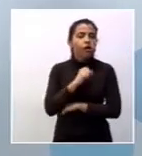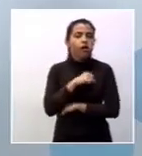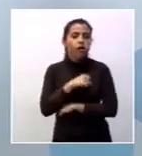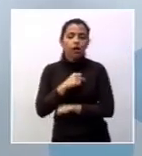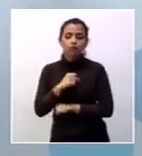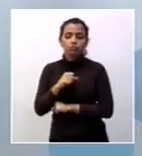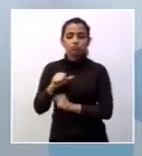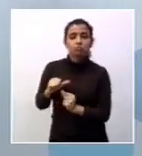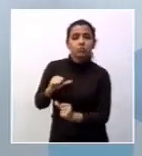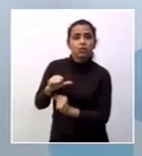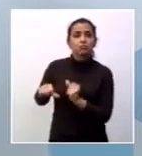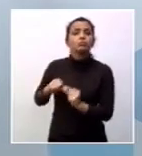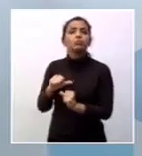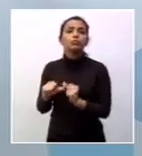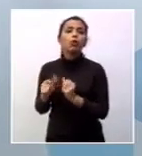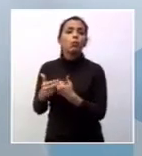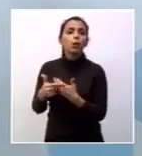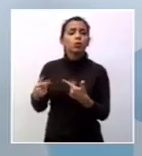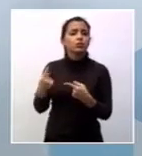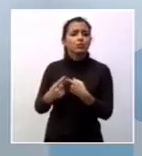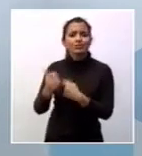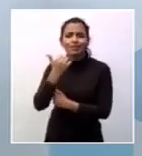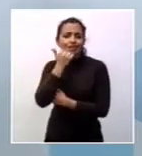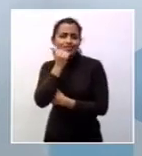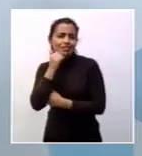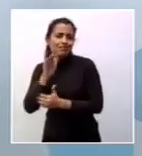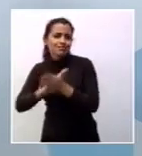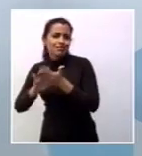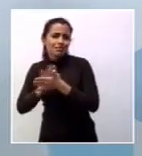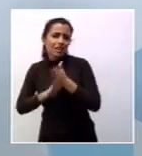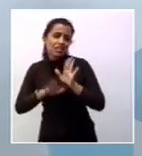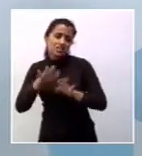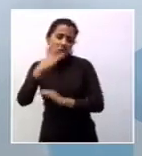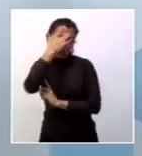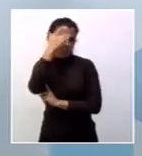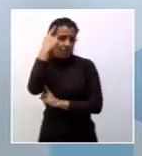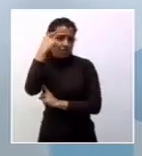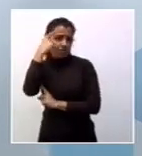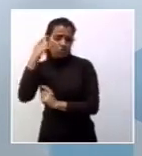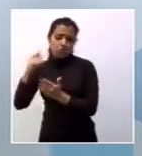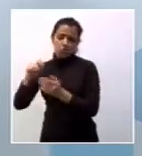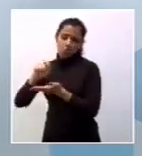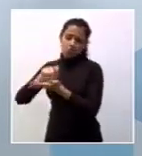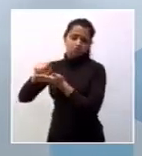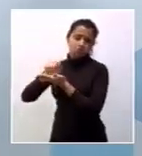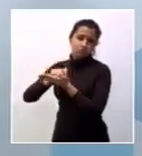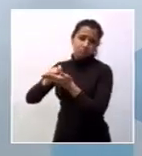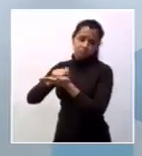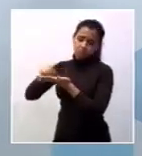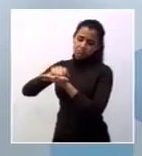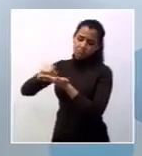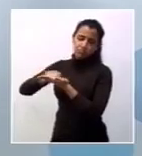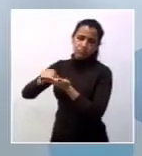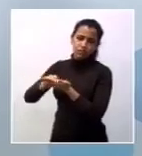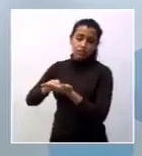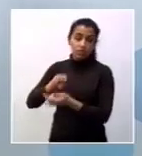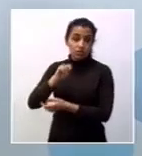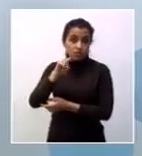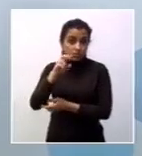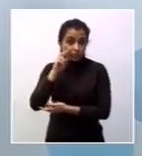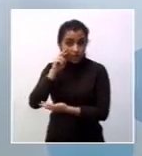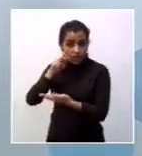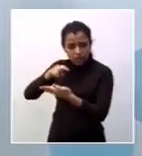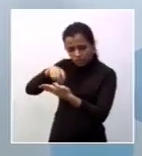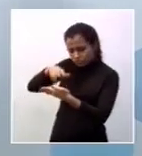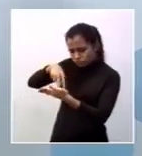livro preparado por outra pessoa para você. Então, mesmo se você vê um livro e falar, acho que isso não é verdade, acho que